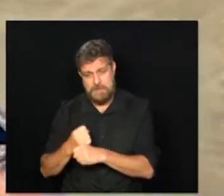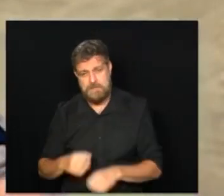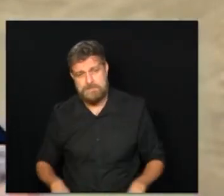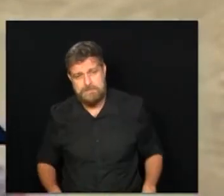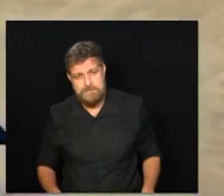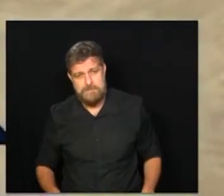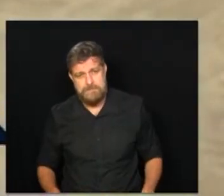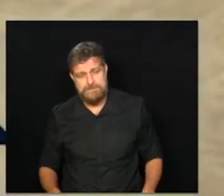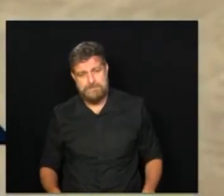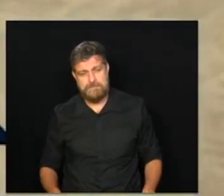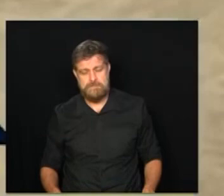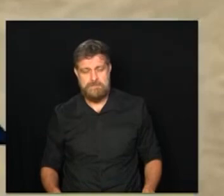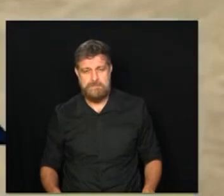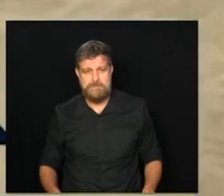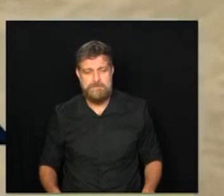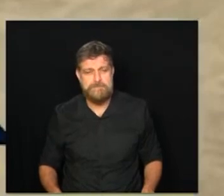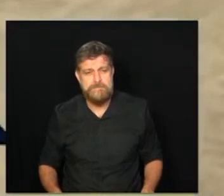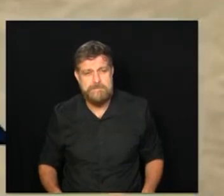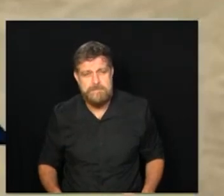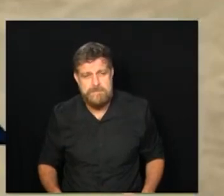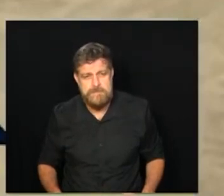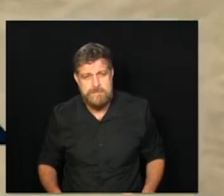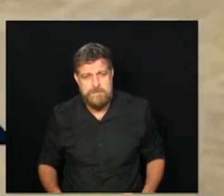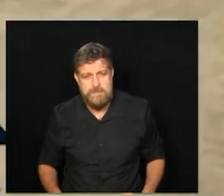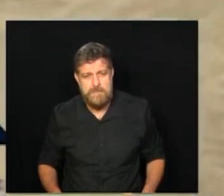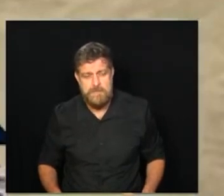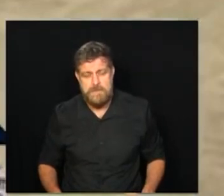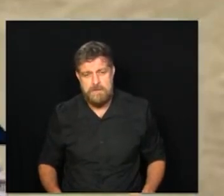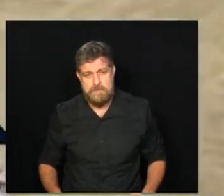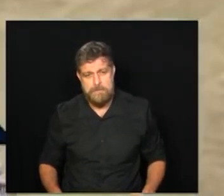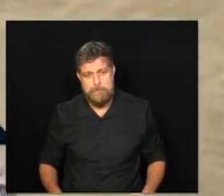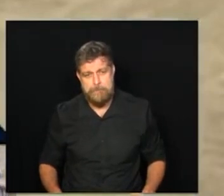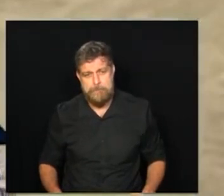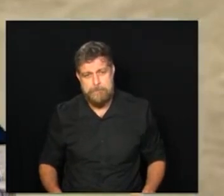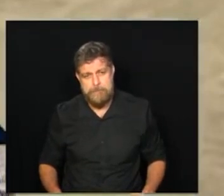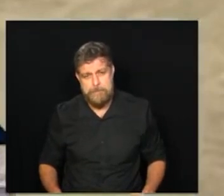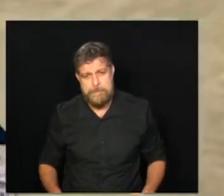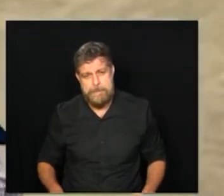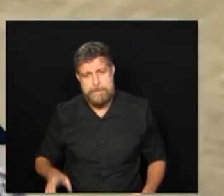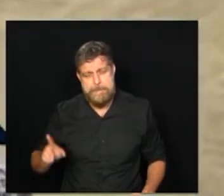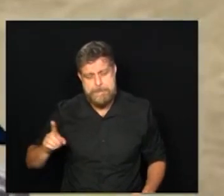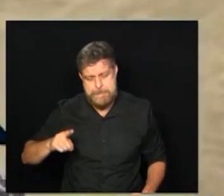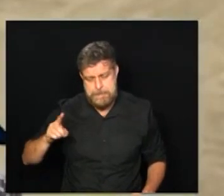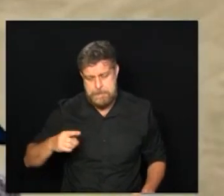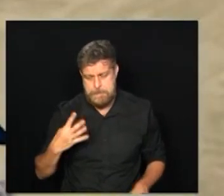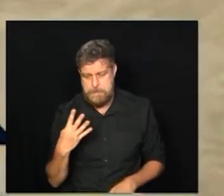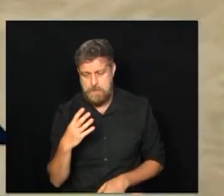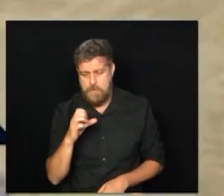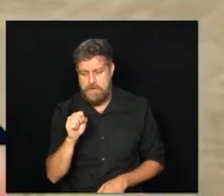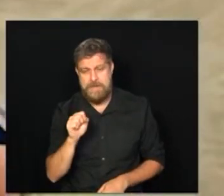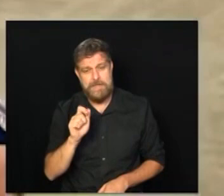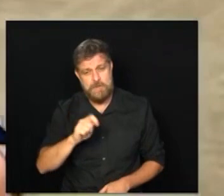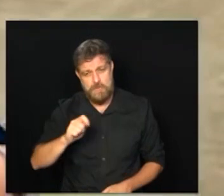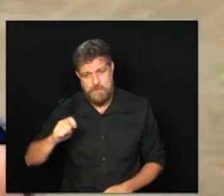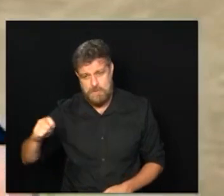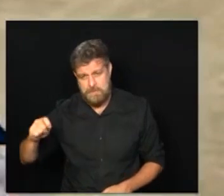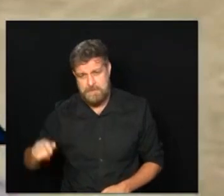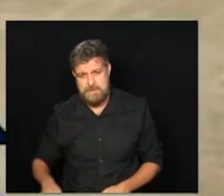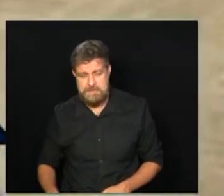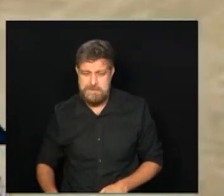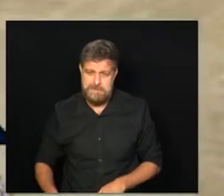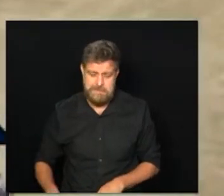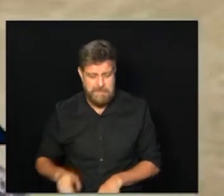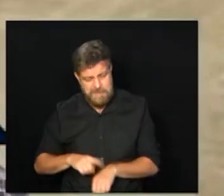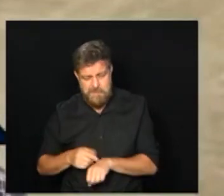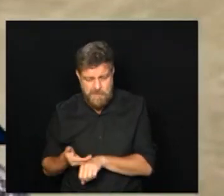temporal, são 4 anos, serão 48 meses ou um pouco